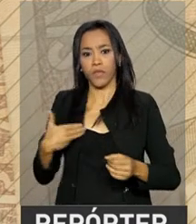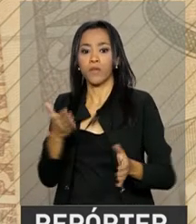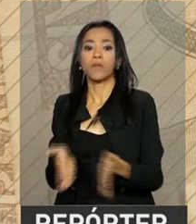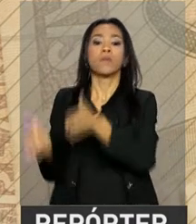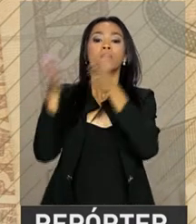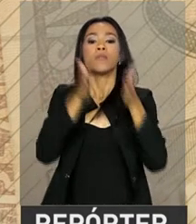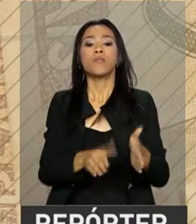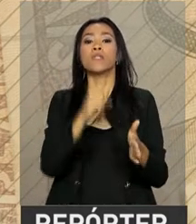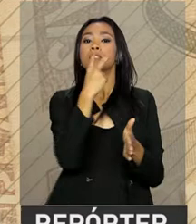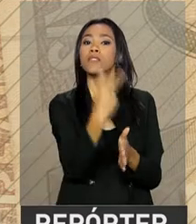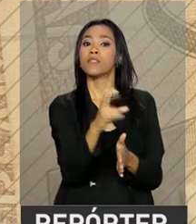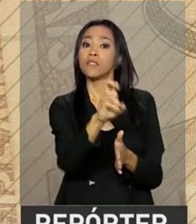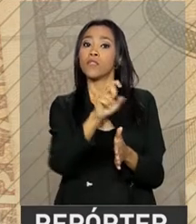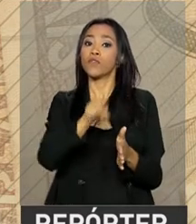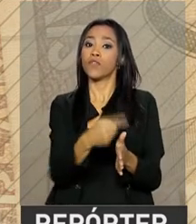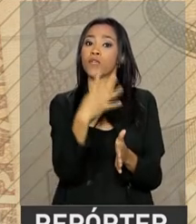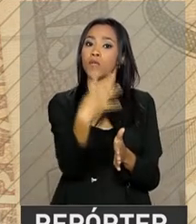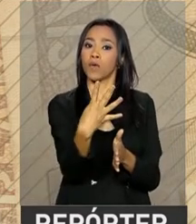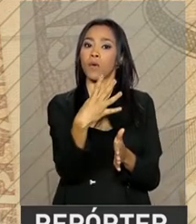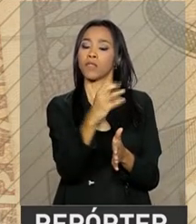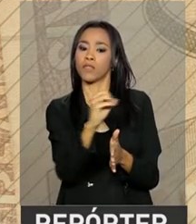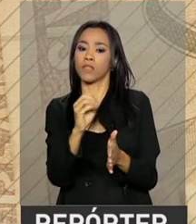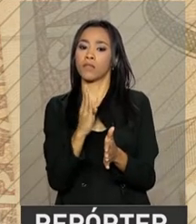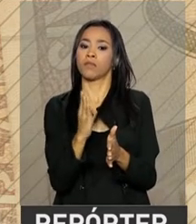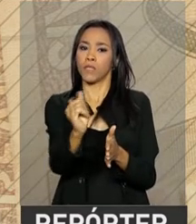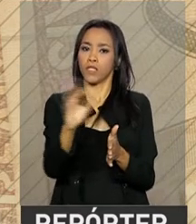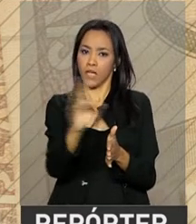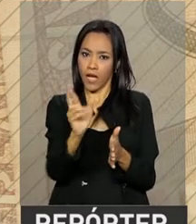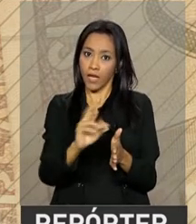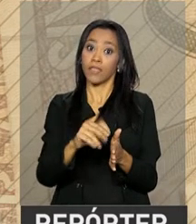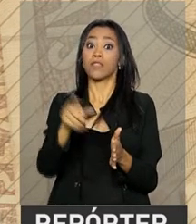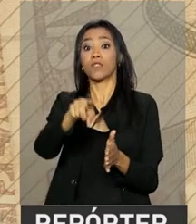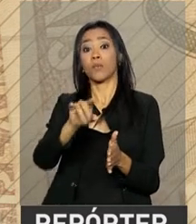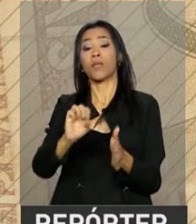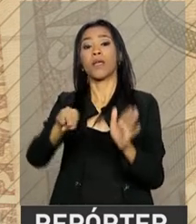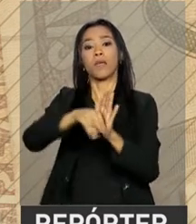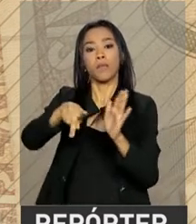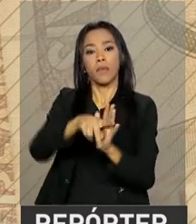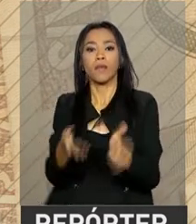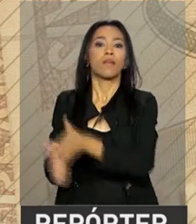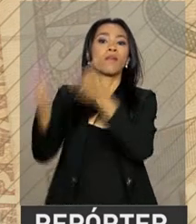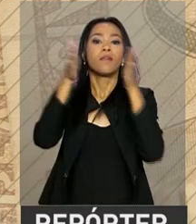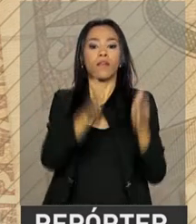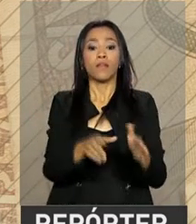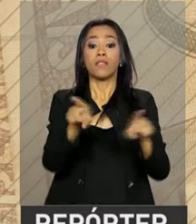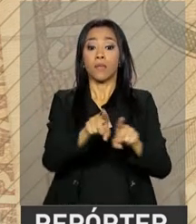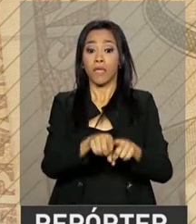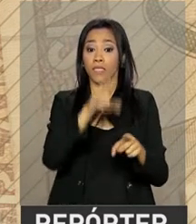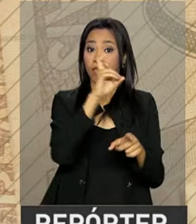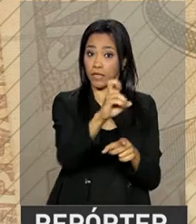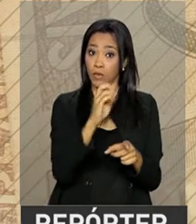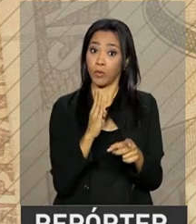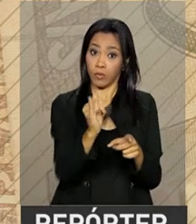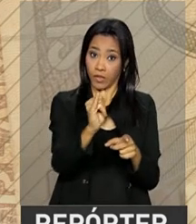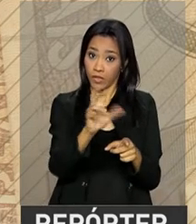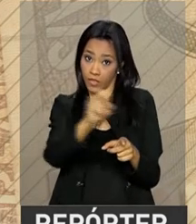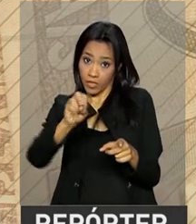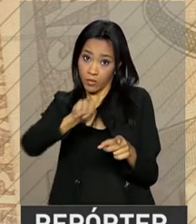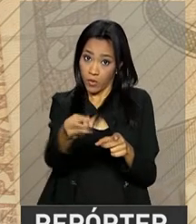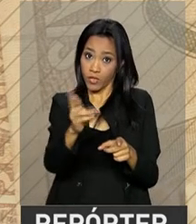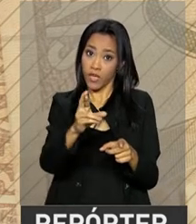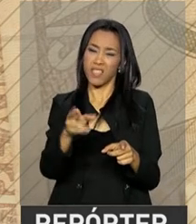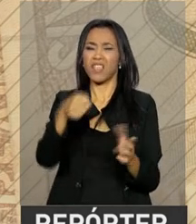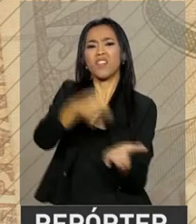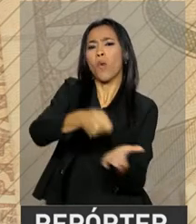400 milhões de reais sobre as emendas obrigatórias os parlamentares e cinco milhões e meio de reais sobre as emendas não